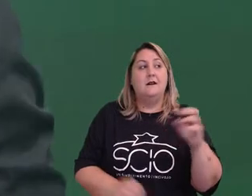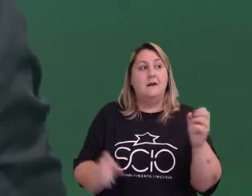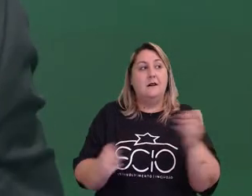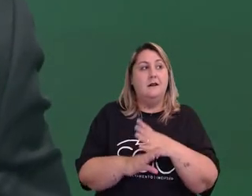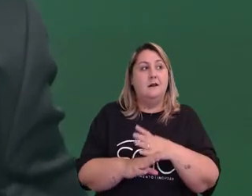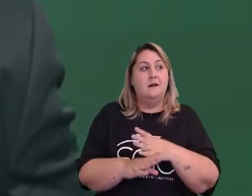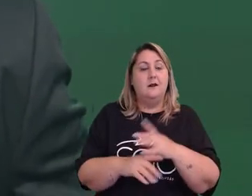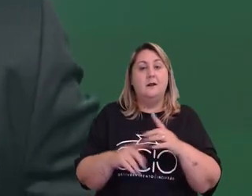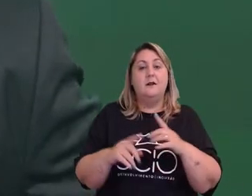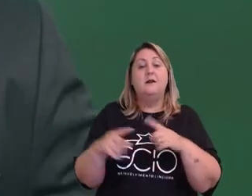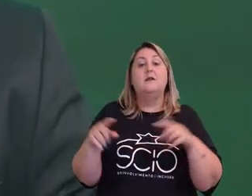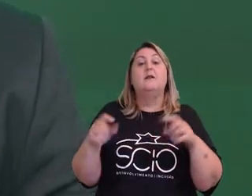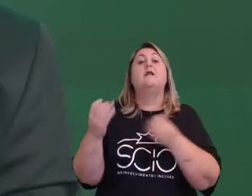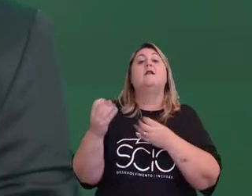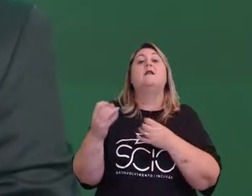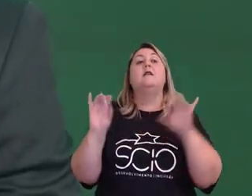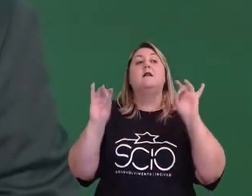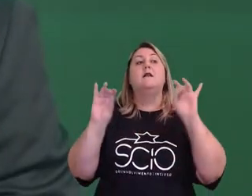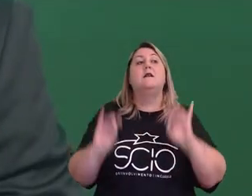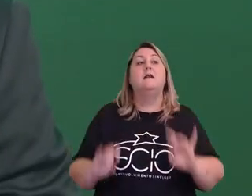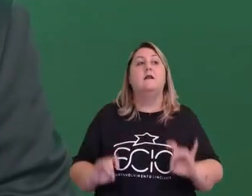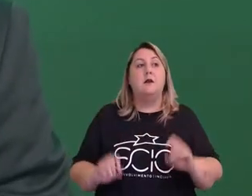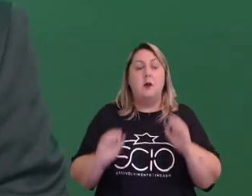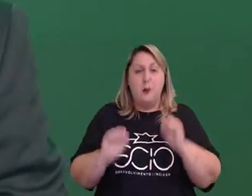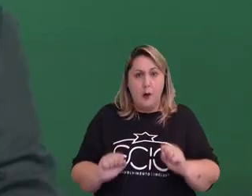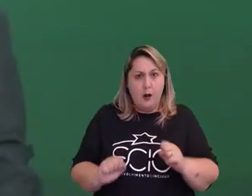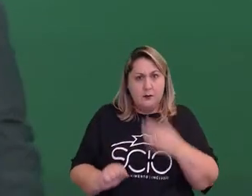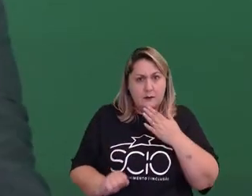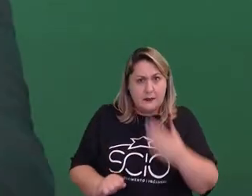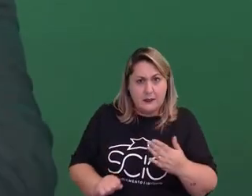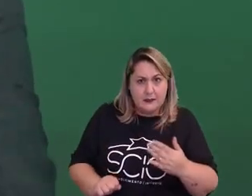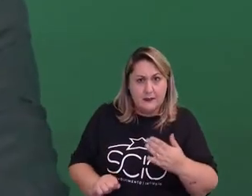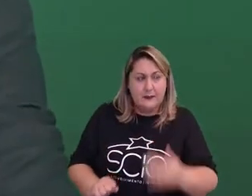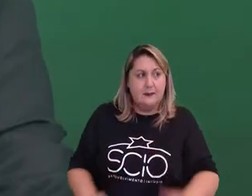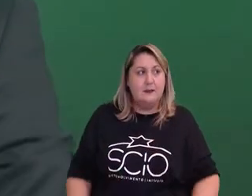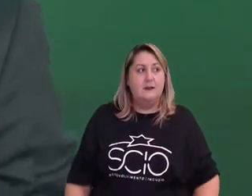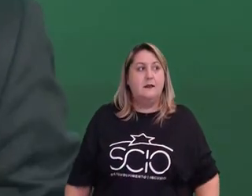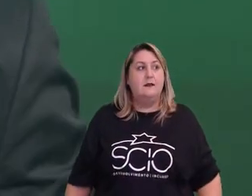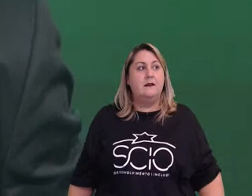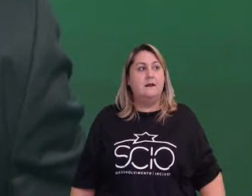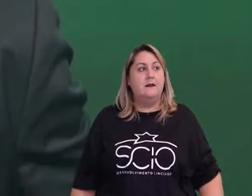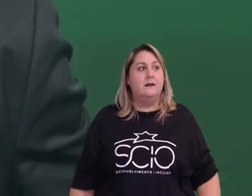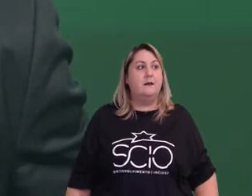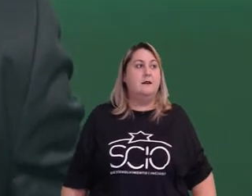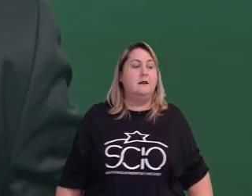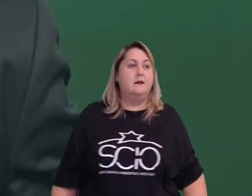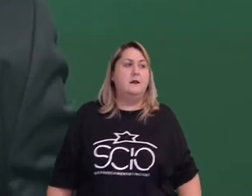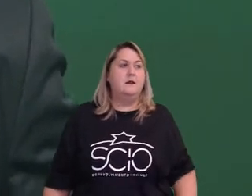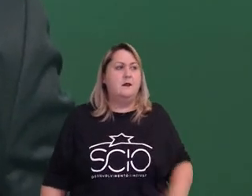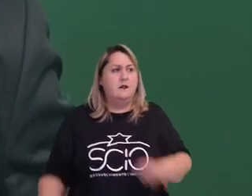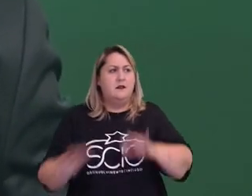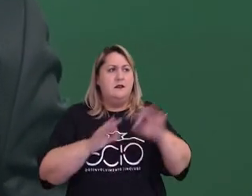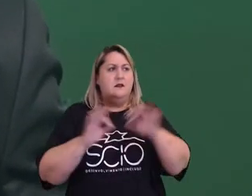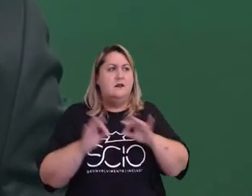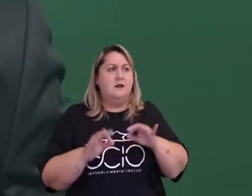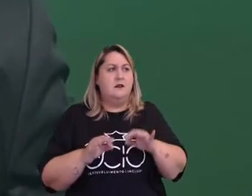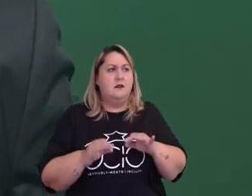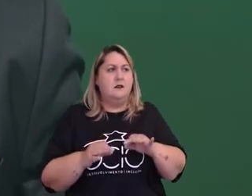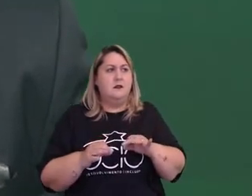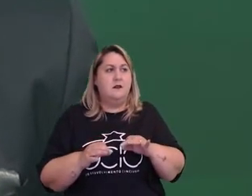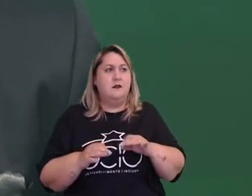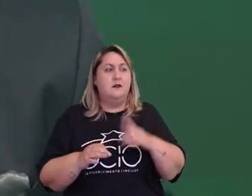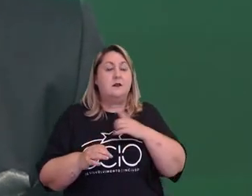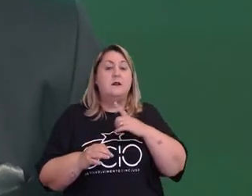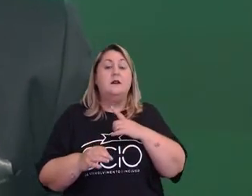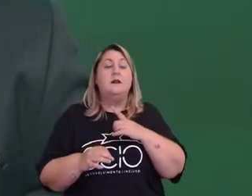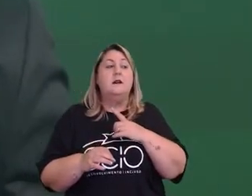terminar com uma mensagem especial, posso pedir aquela ou não? Deixa eu ver se o Roger se prepara. Quero ver se a minha sinergia